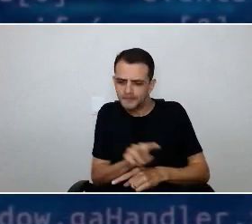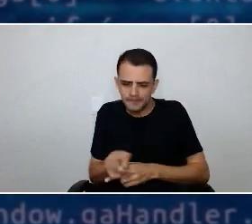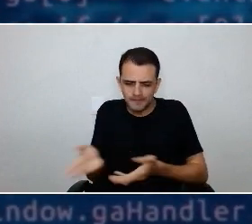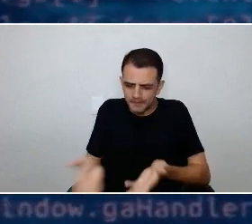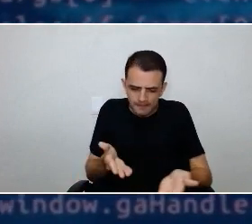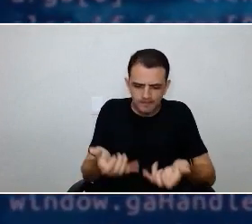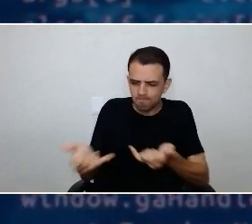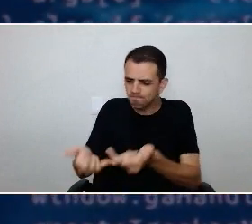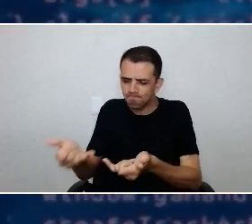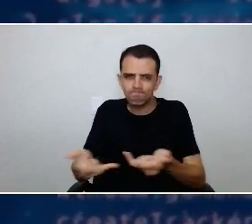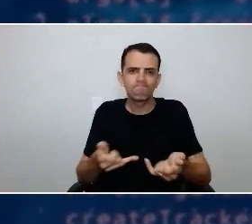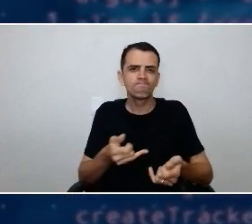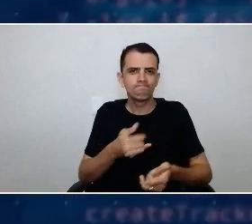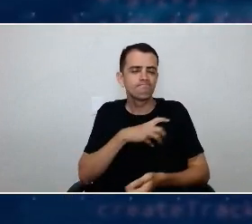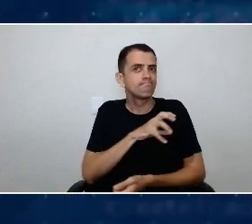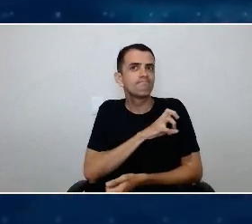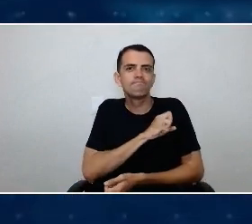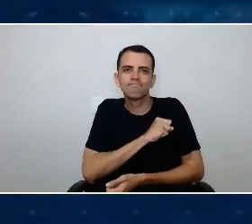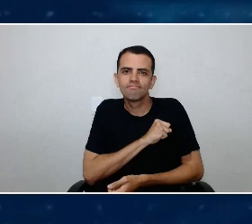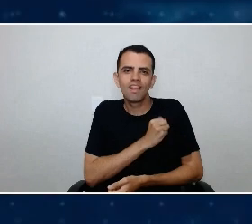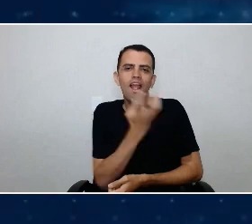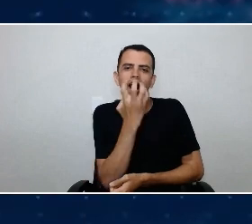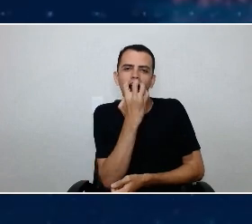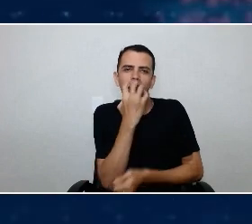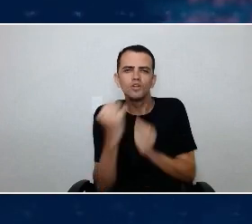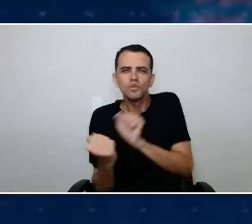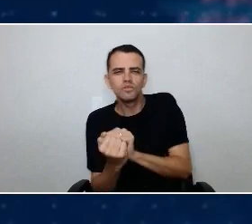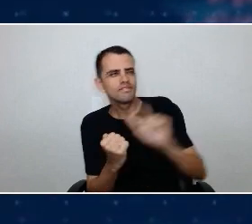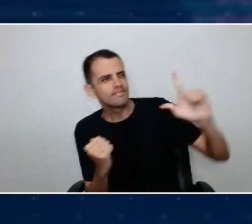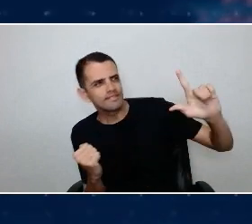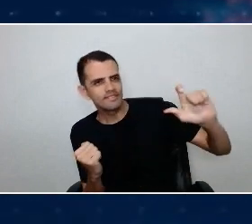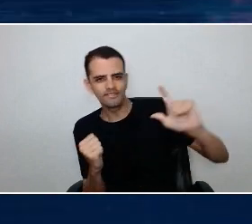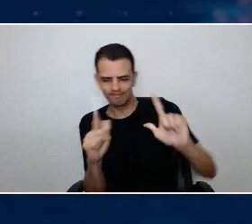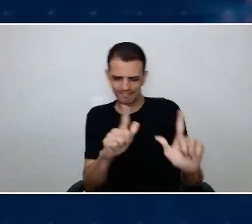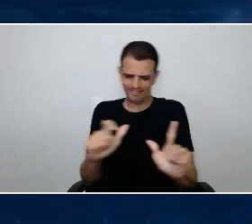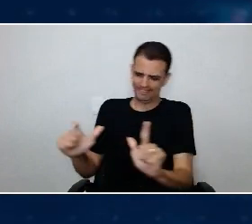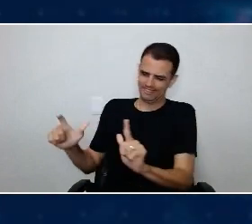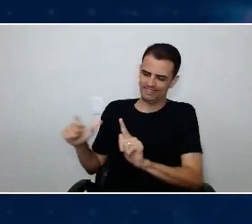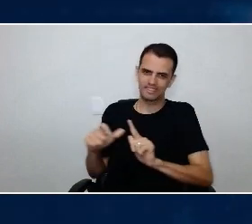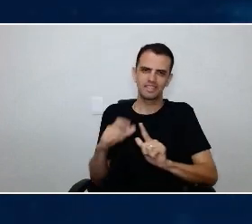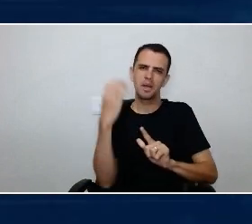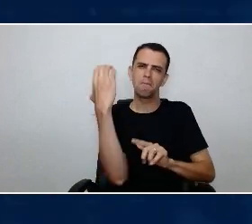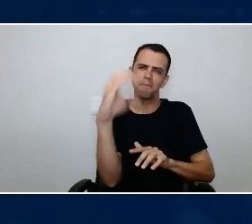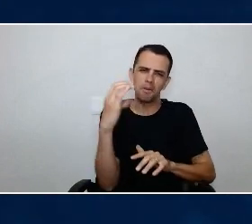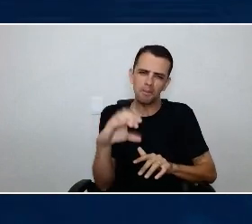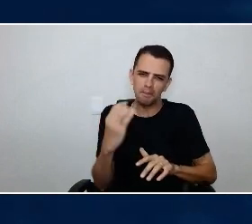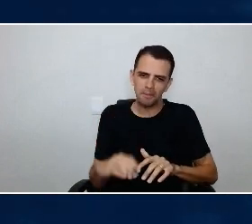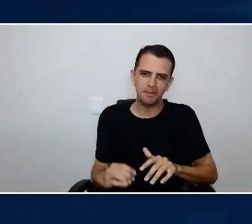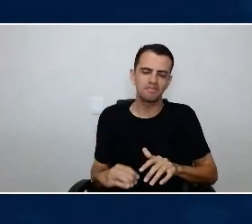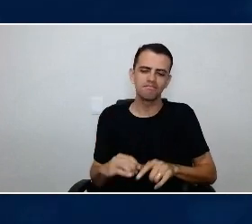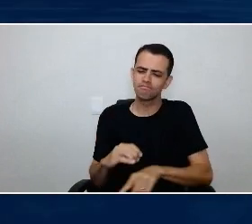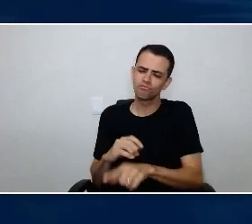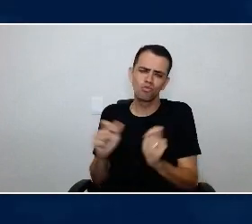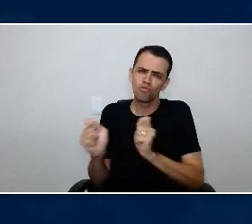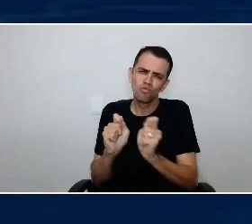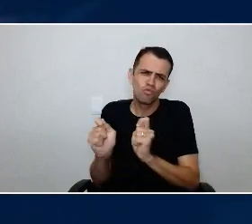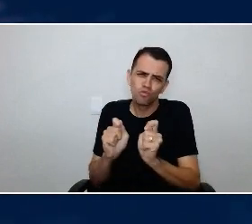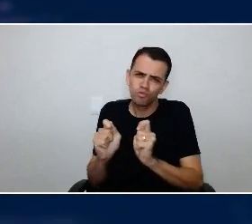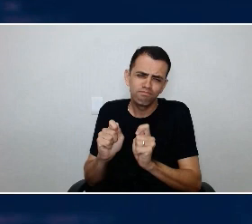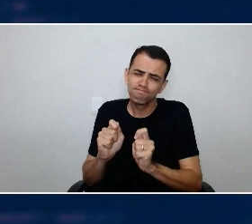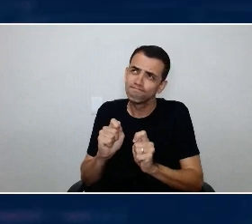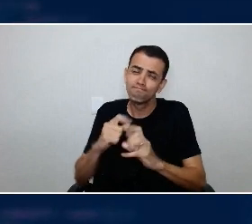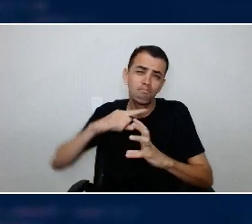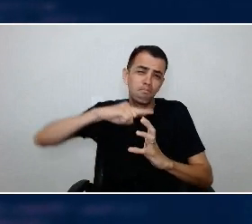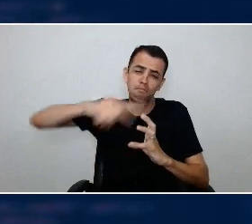eu amava Tir a foto deles eu amava tirar foto deles e amava postar a foto deles porque afinal eles são as coisas mais fofas do mundo e